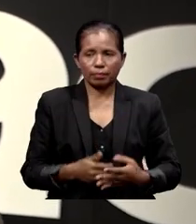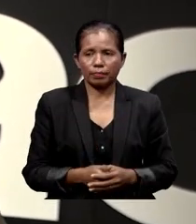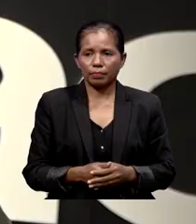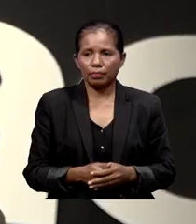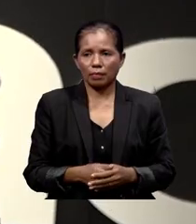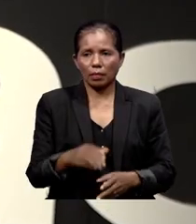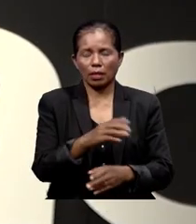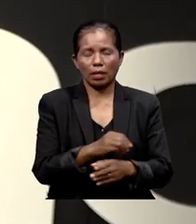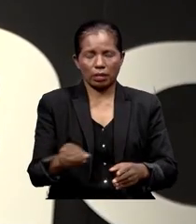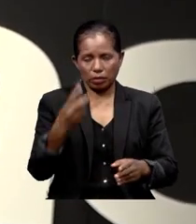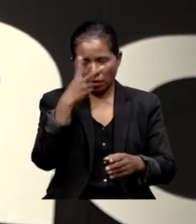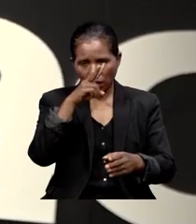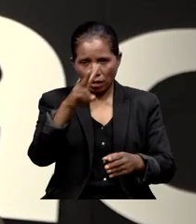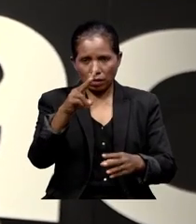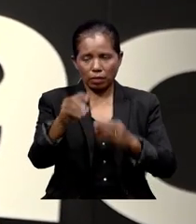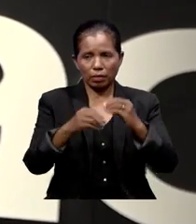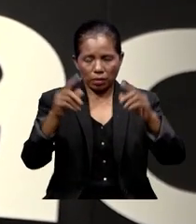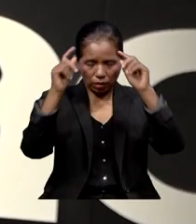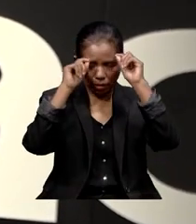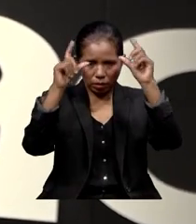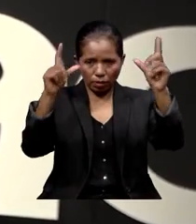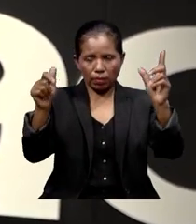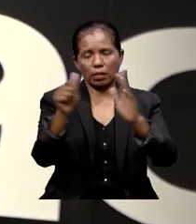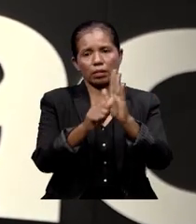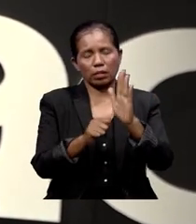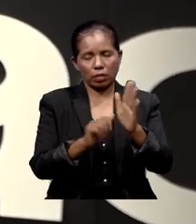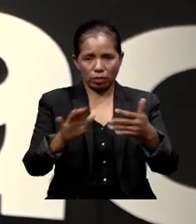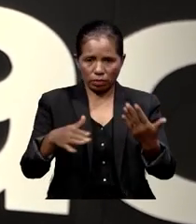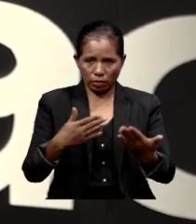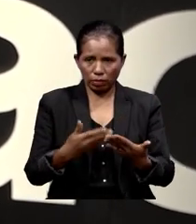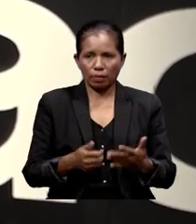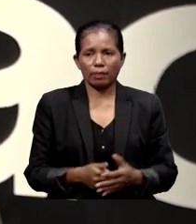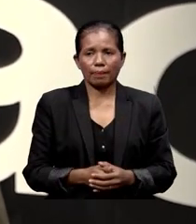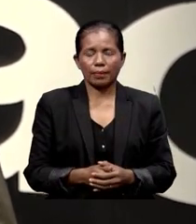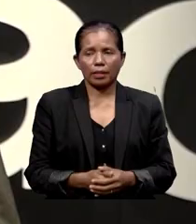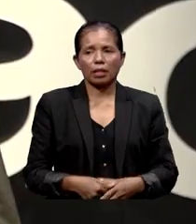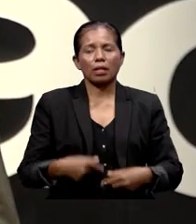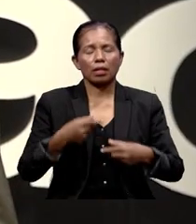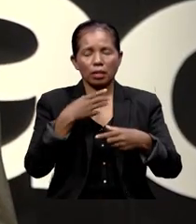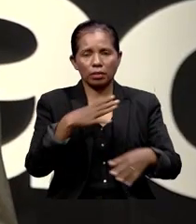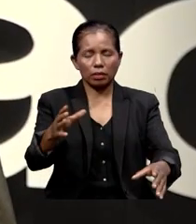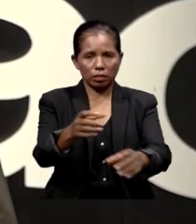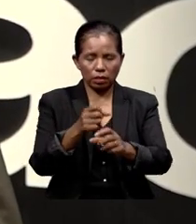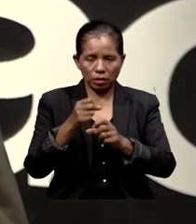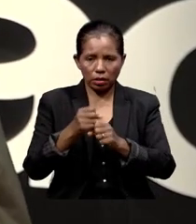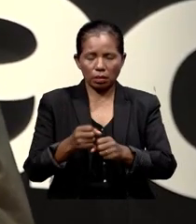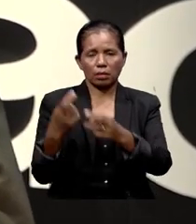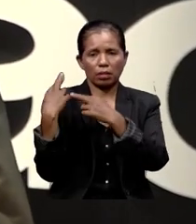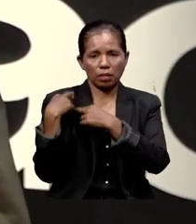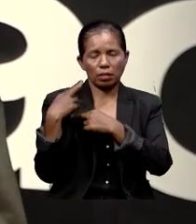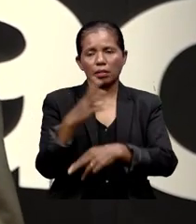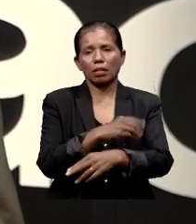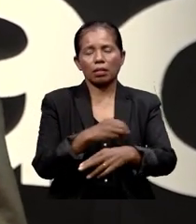de manter a questão de Timor na agenda da ONU, e de assumir a responsabilidade como potência